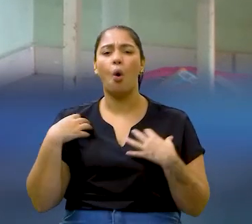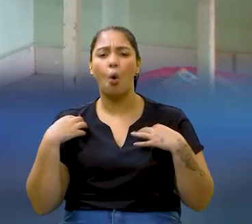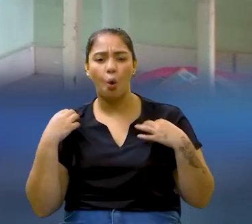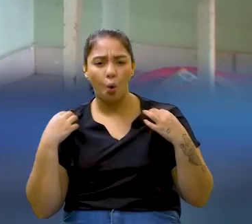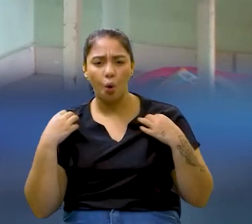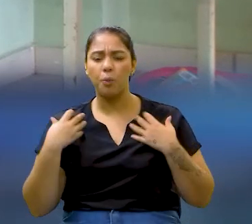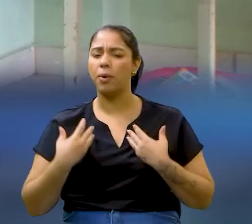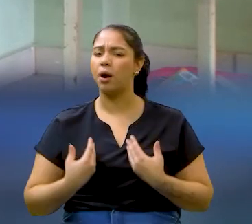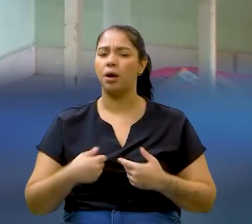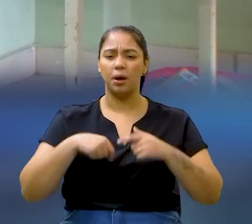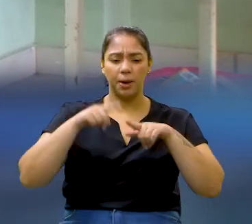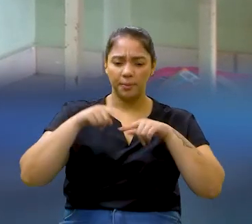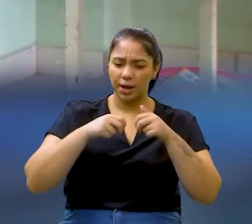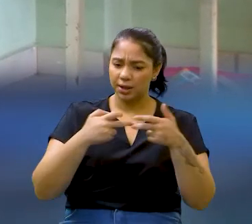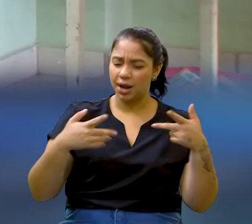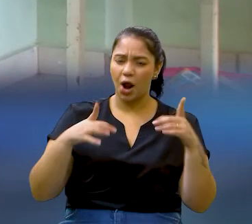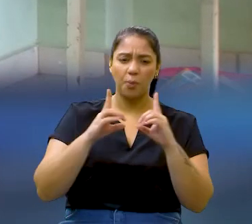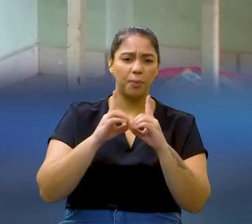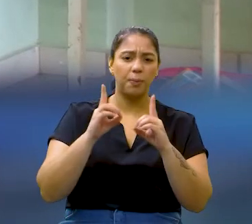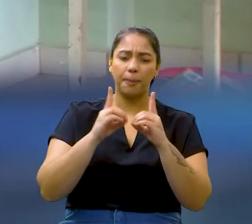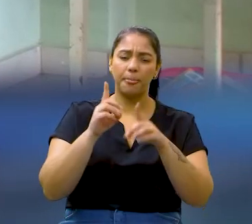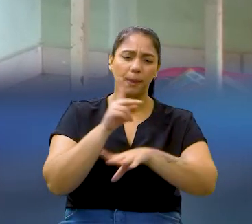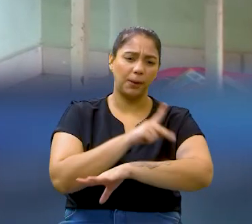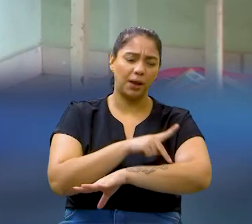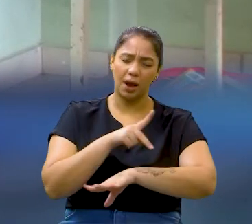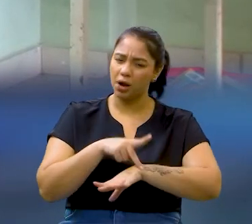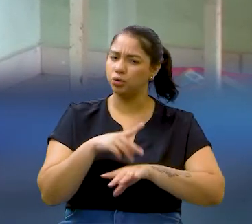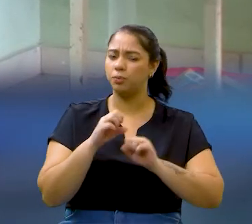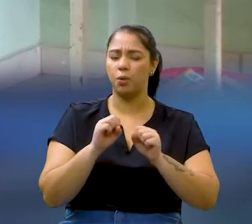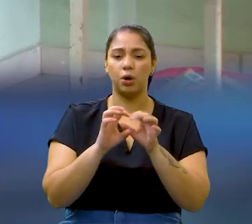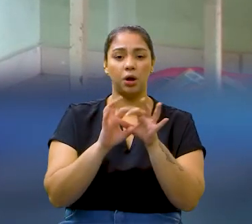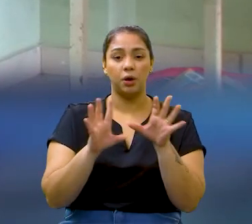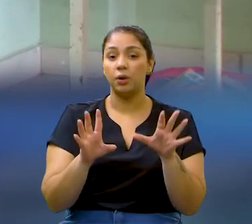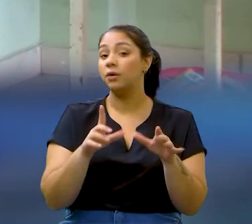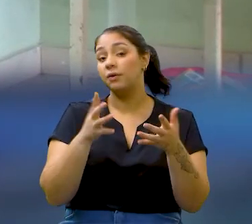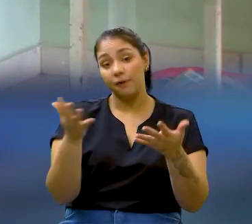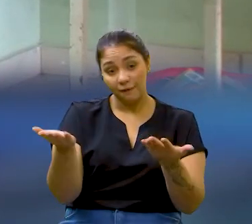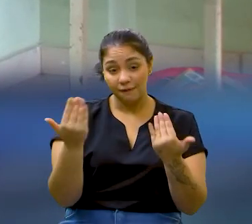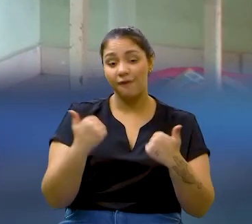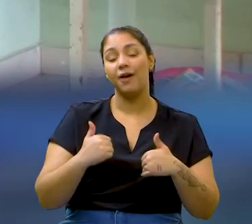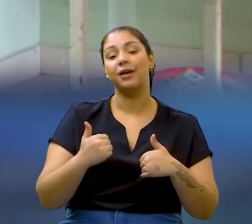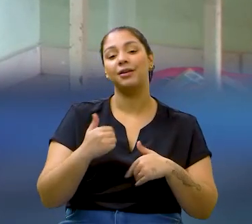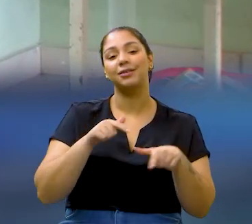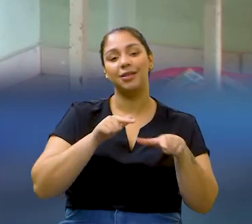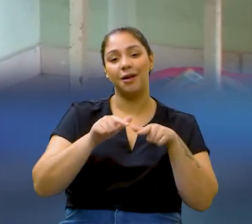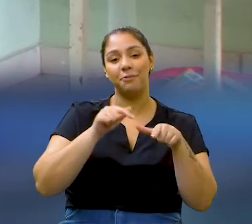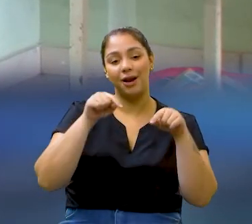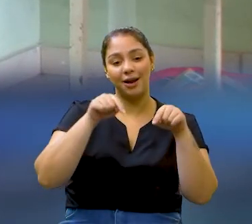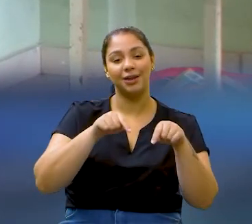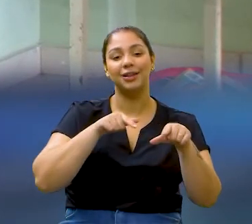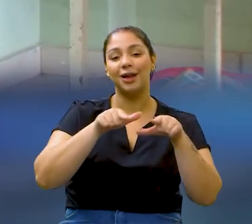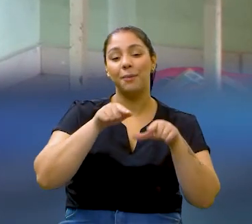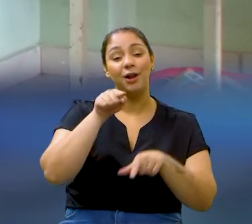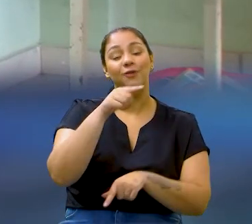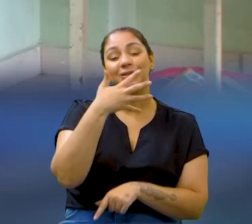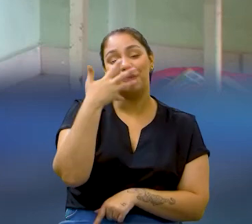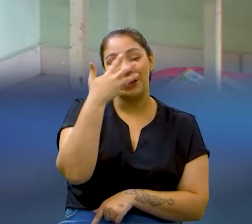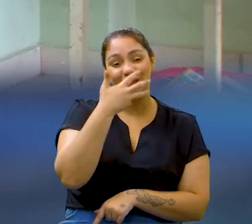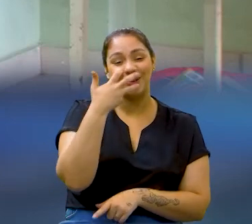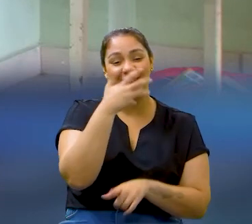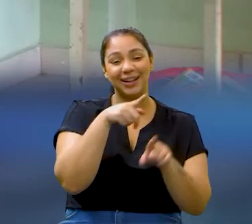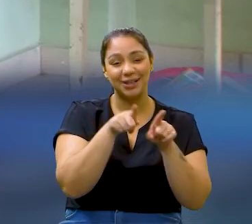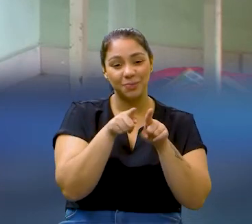alimentos, material pedagógico. Mas eu faço convite, venha conhecer o nosso trabalho, que você vai se